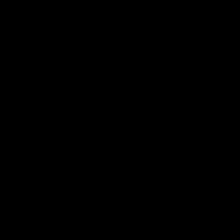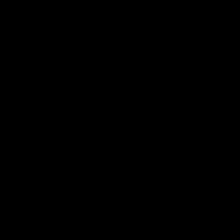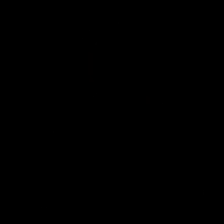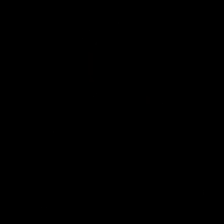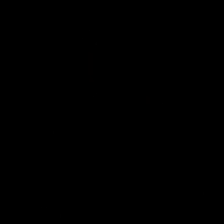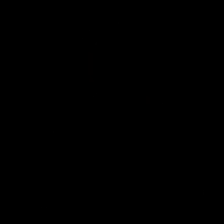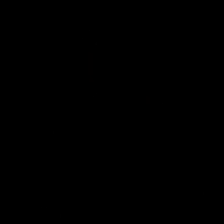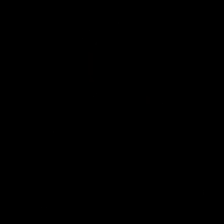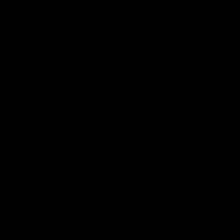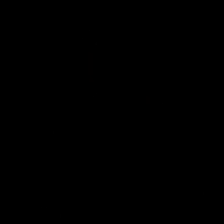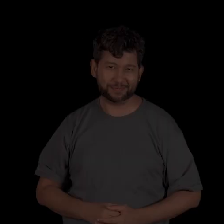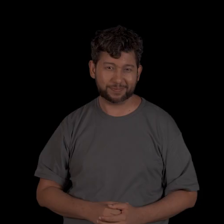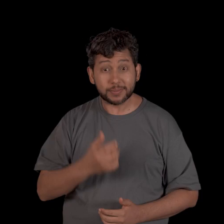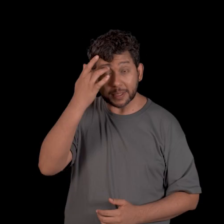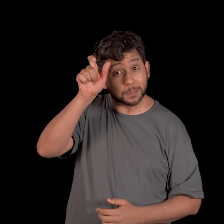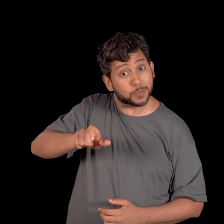outros nomes.